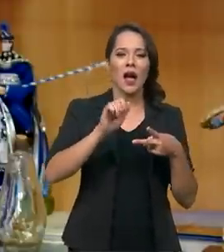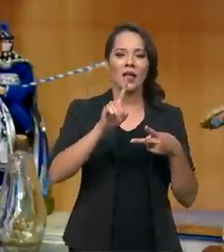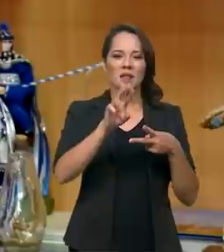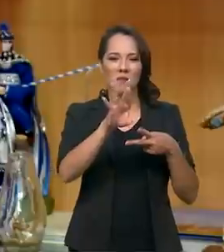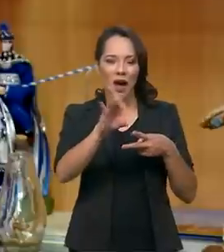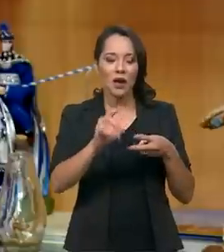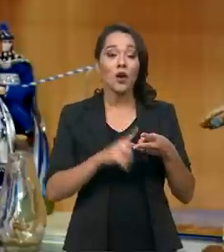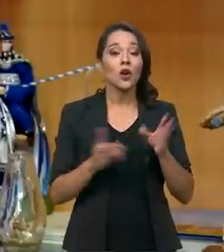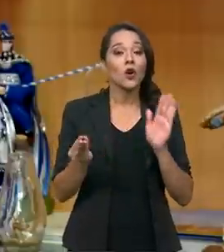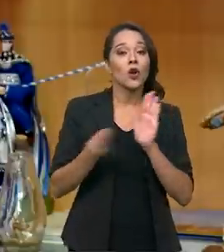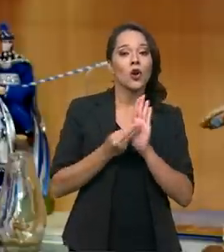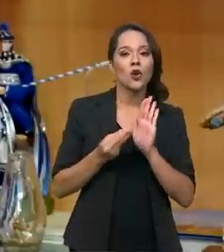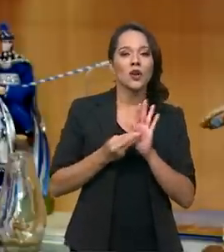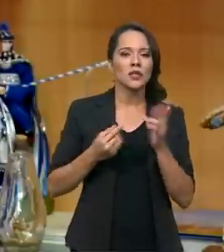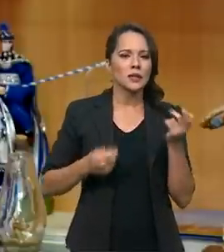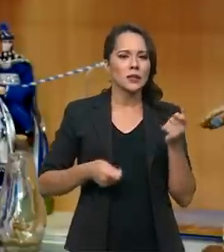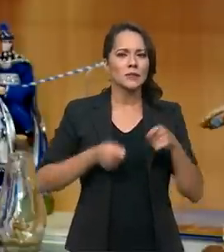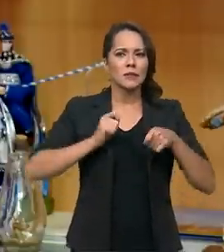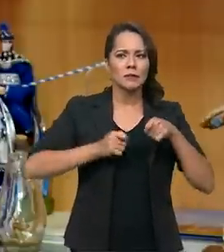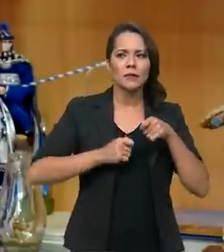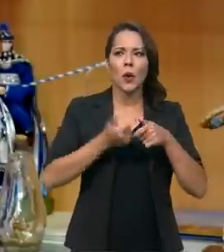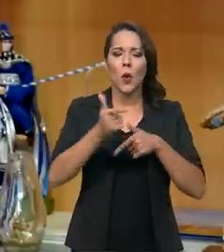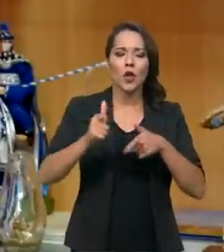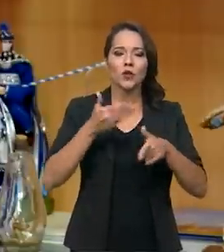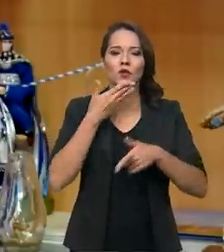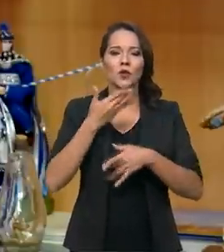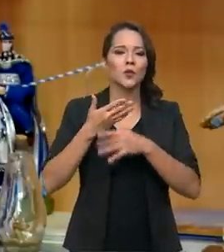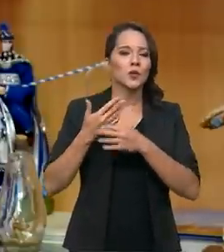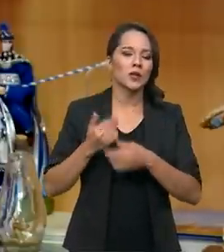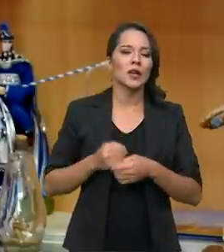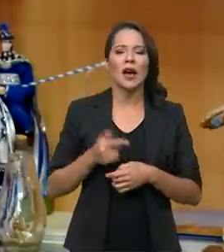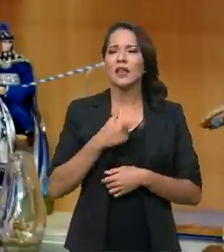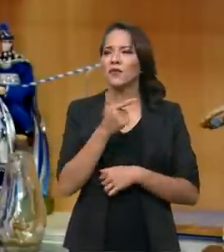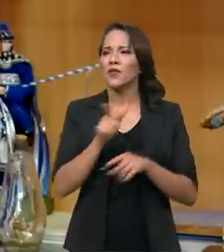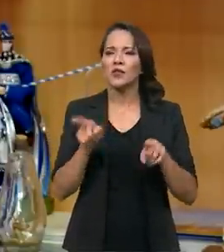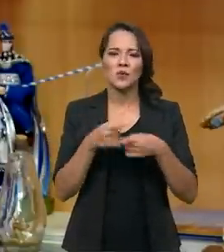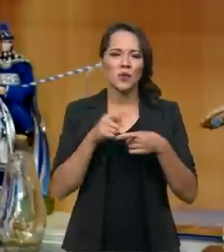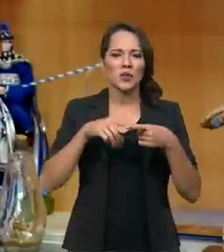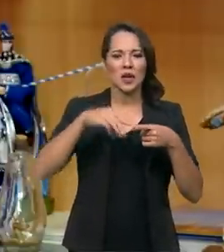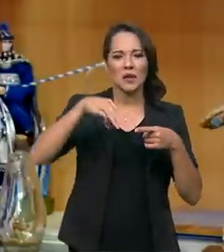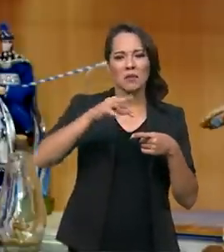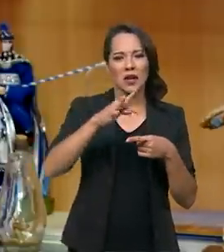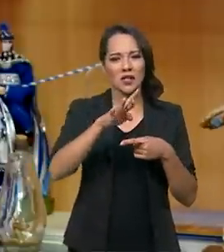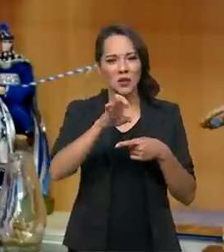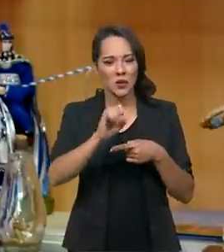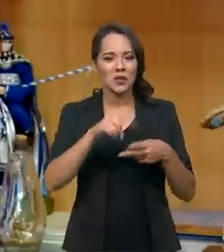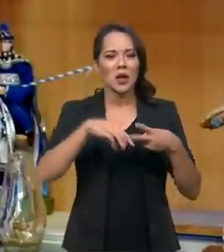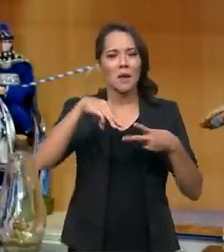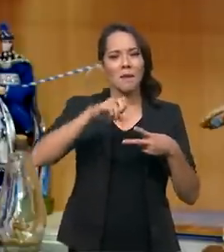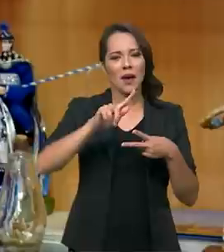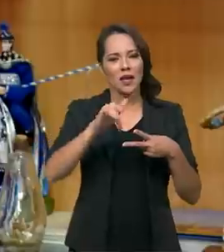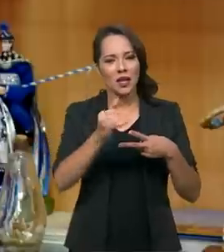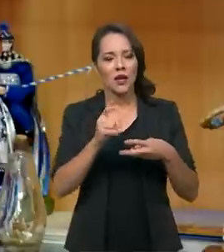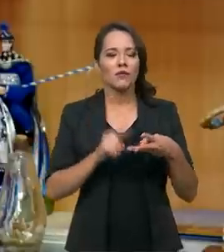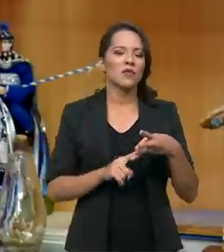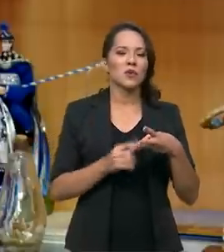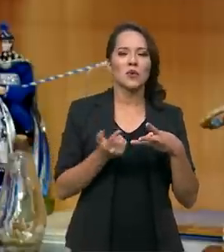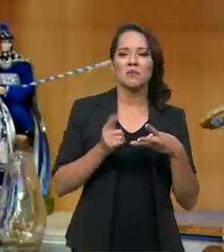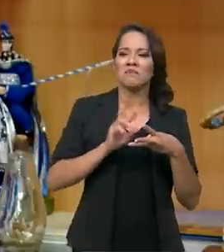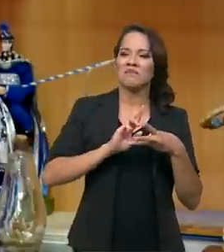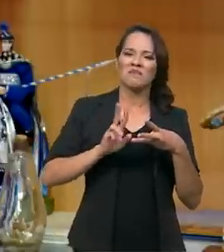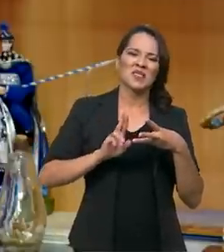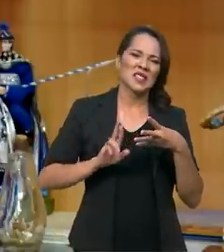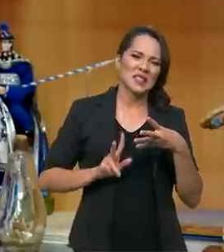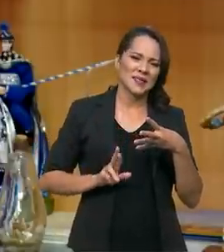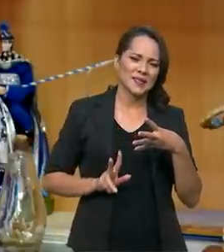Adelmário Coelho que começaram a colocar os metais no forró aí velho várias bandas Mastruz com Leite Magníficos no celulose